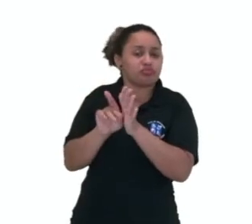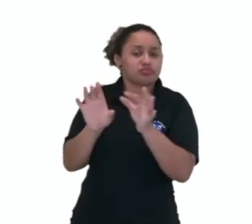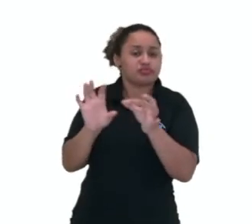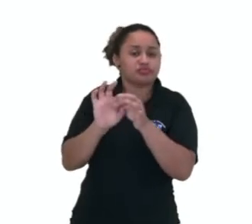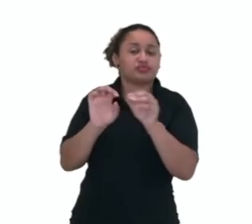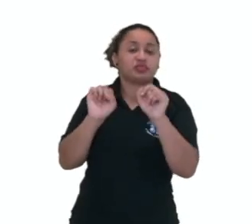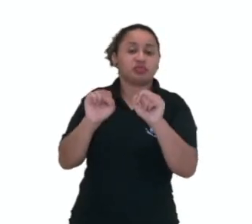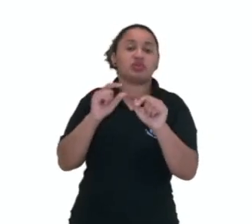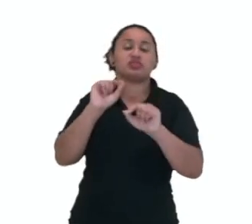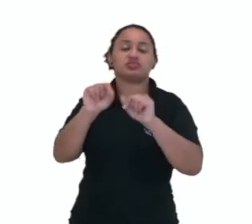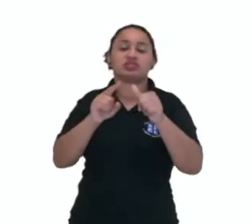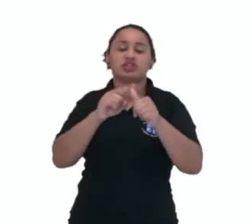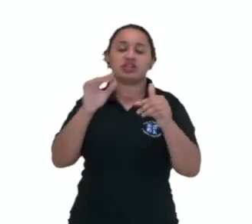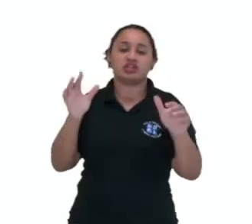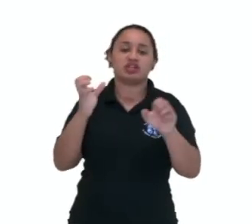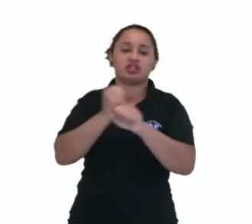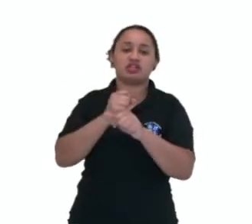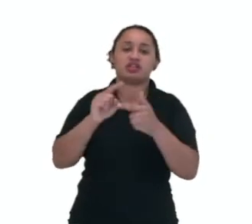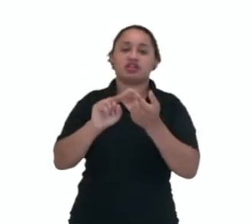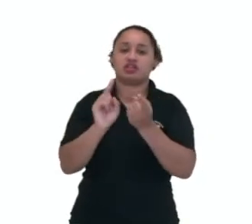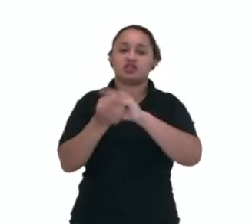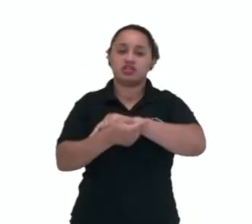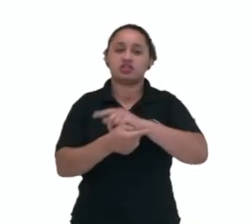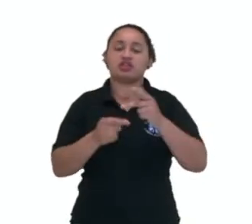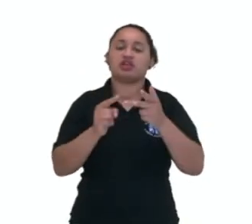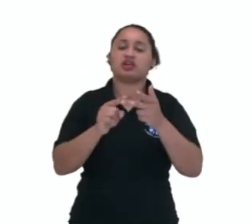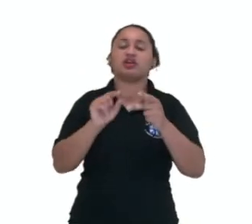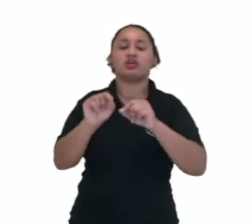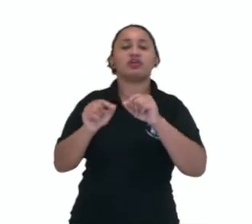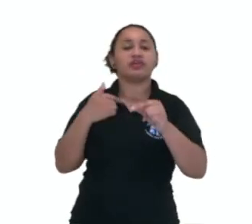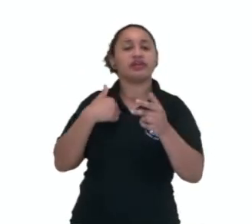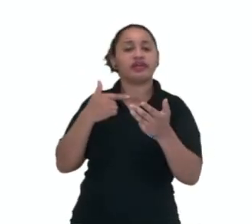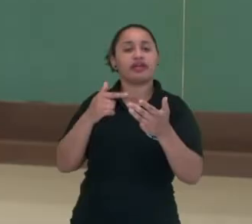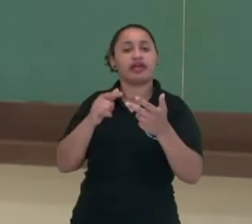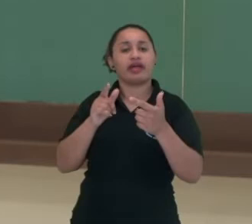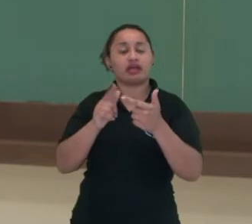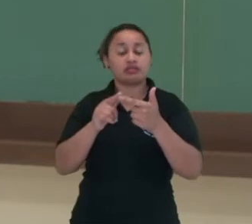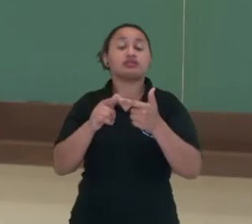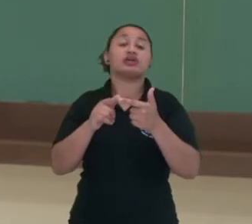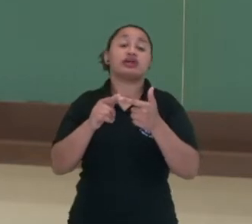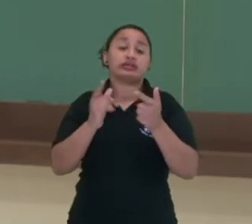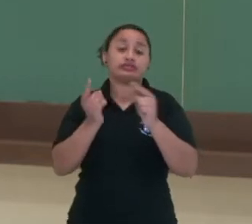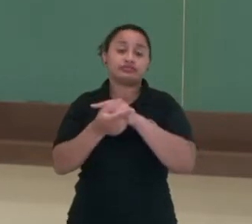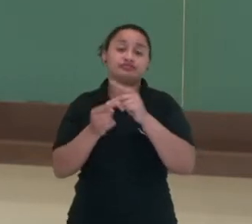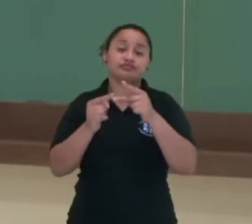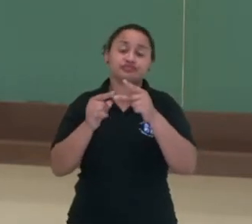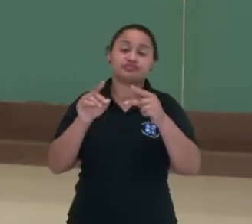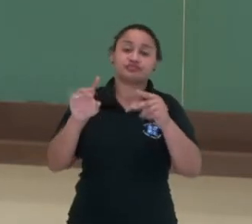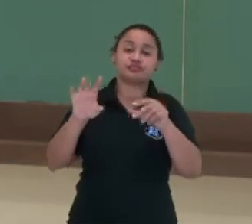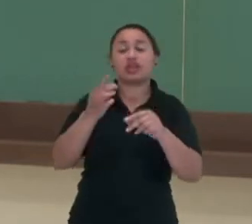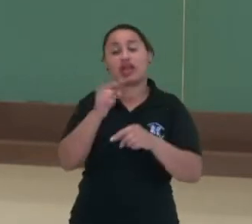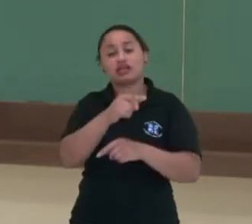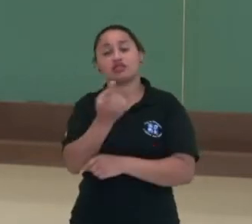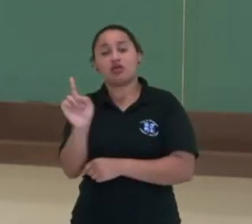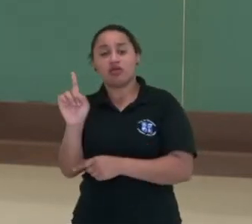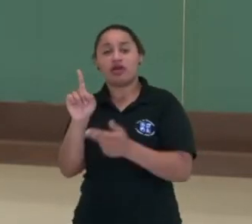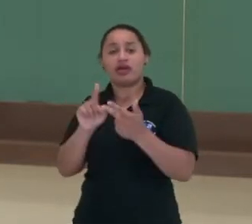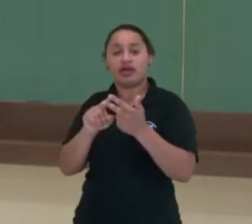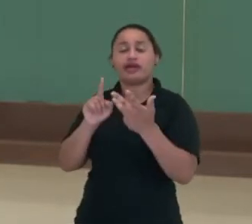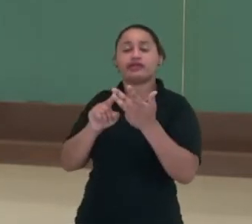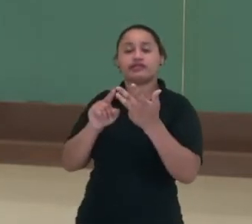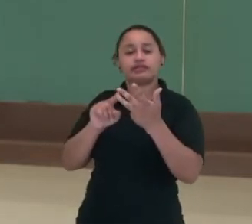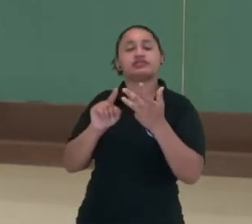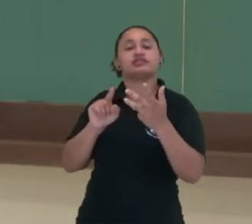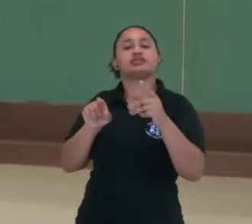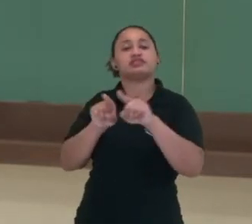conjunções podem ser aditiva, adversativa, alternativa, conclusiva ou explicativa. E as conjunções têm a função de ligar